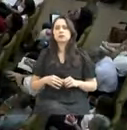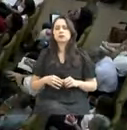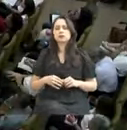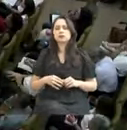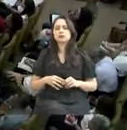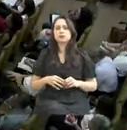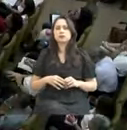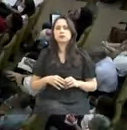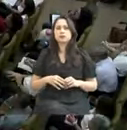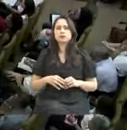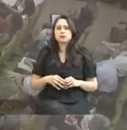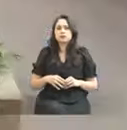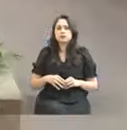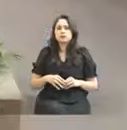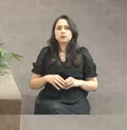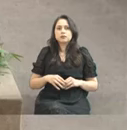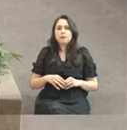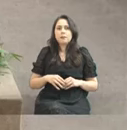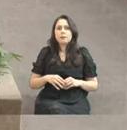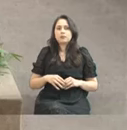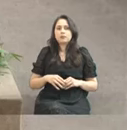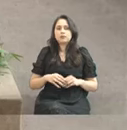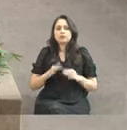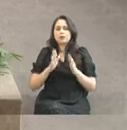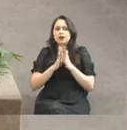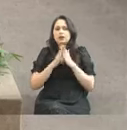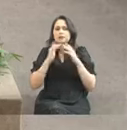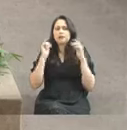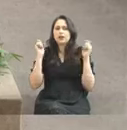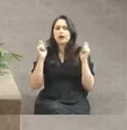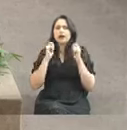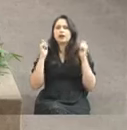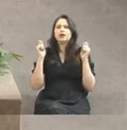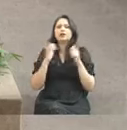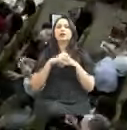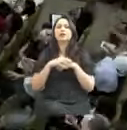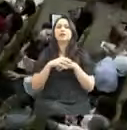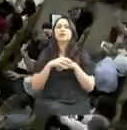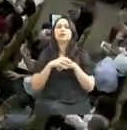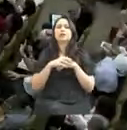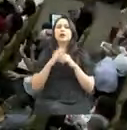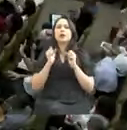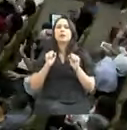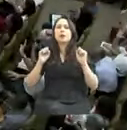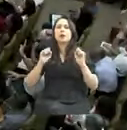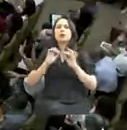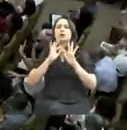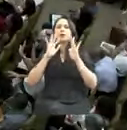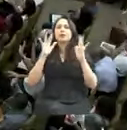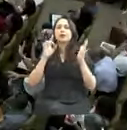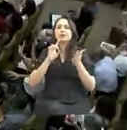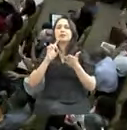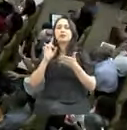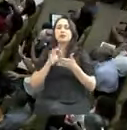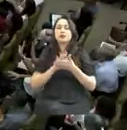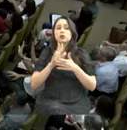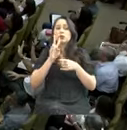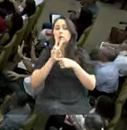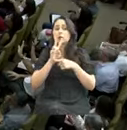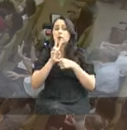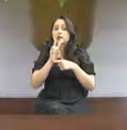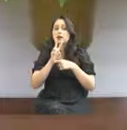Aleluia, aleluia, aleluia. Ei, levante a mão e dê glória. Cuidado, vou